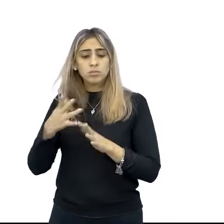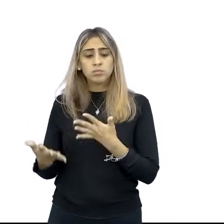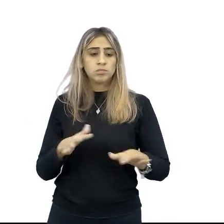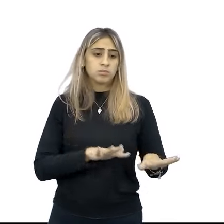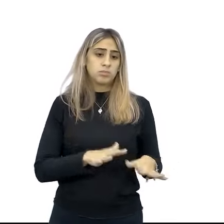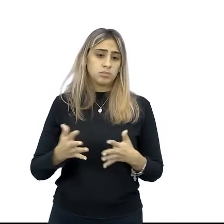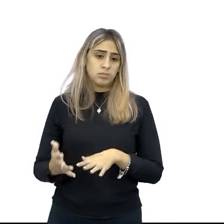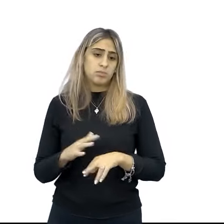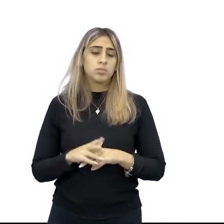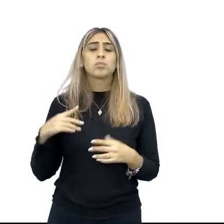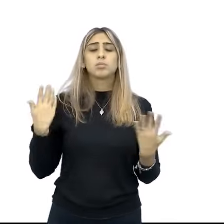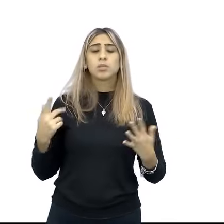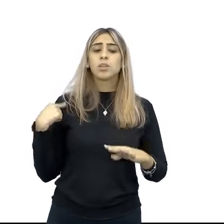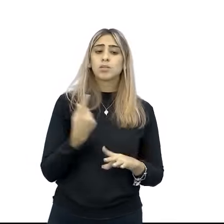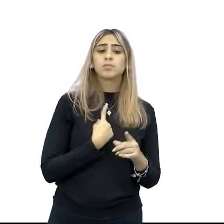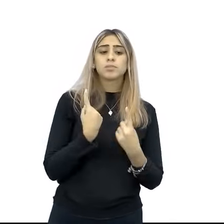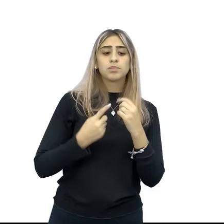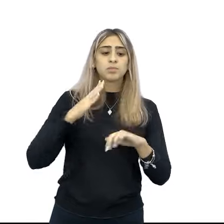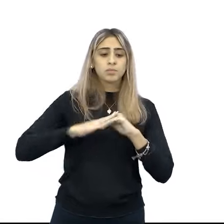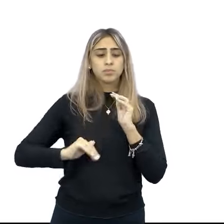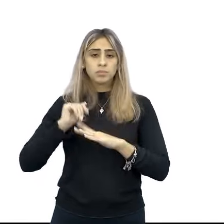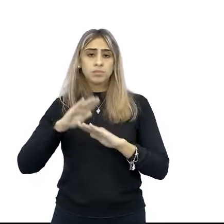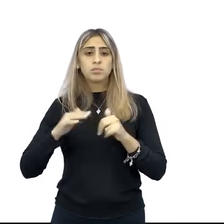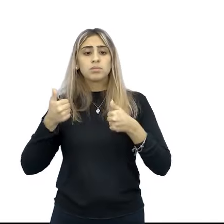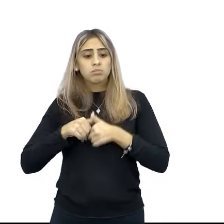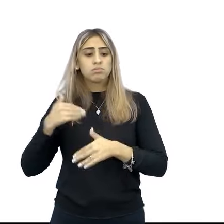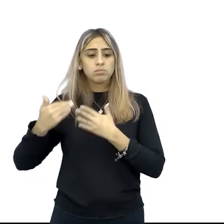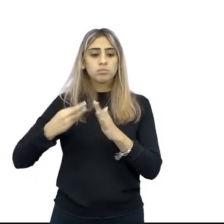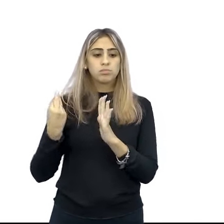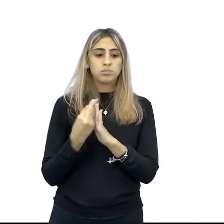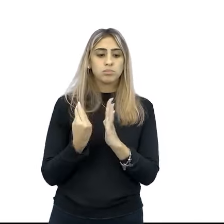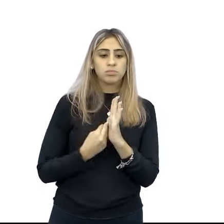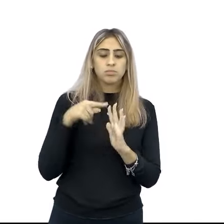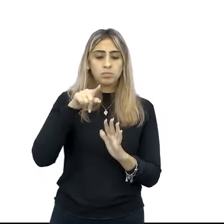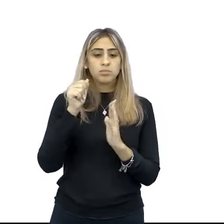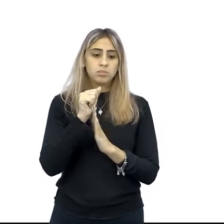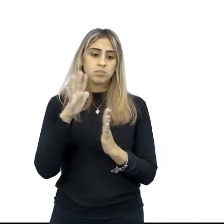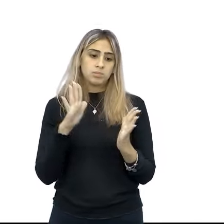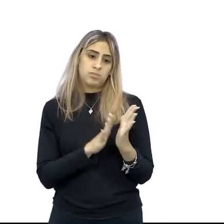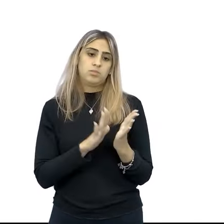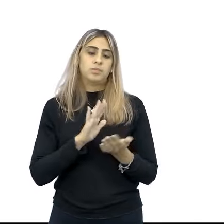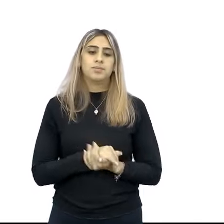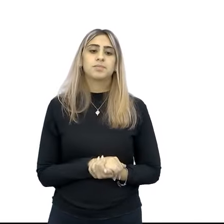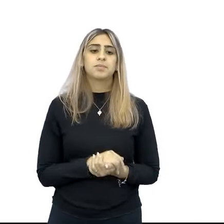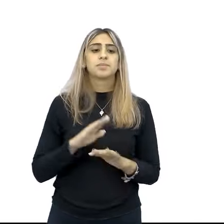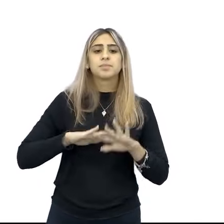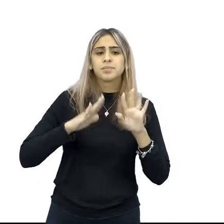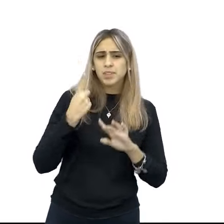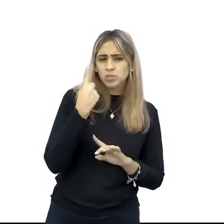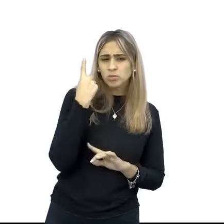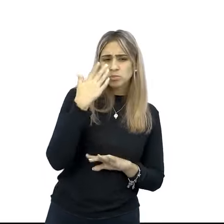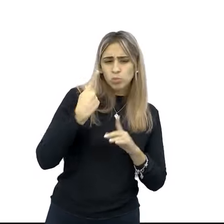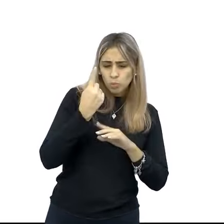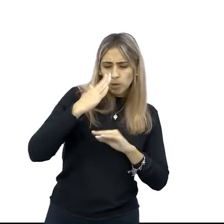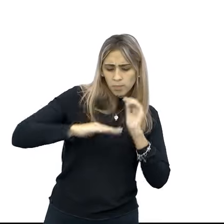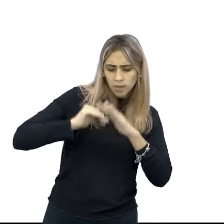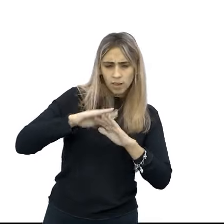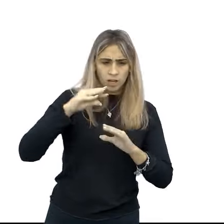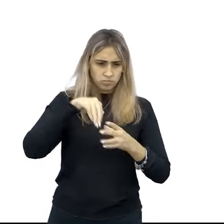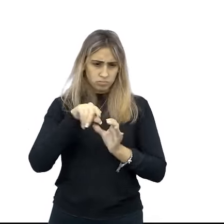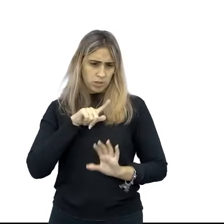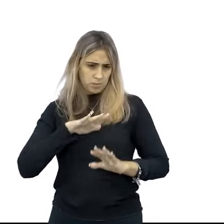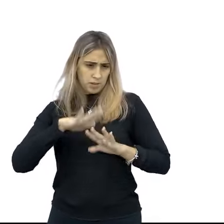movimento, né? Então, qual habilidade que está implicada aí nessa atividade, né? Há mais de uma habilidade